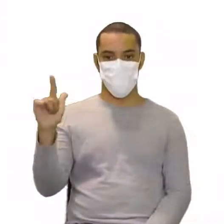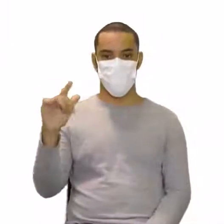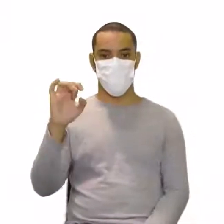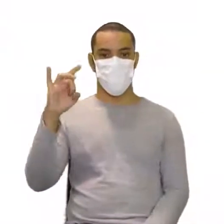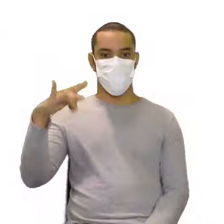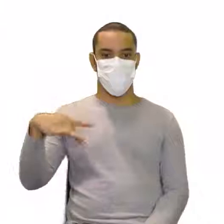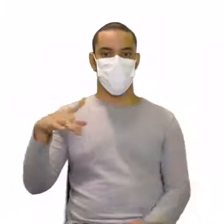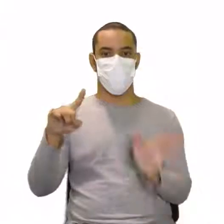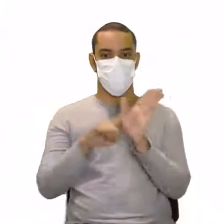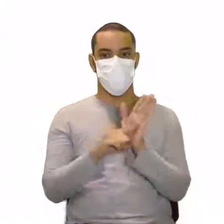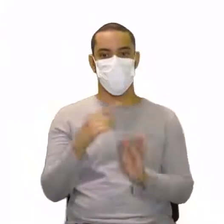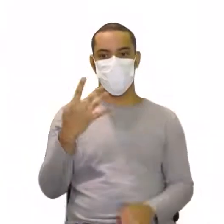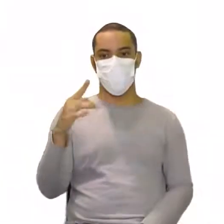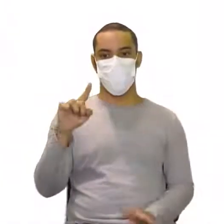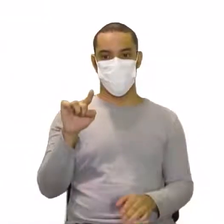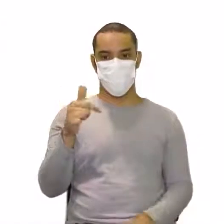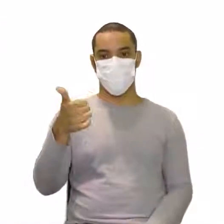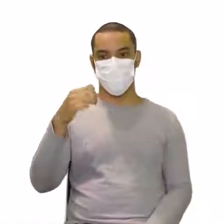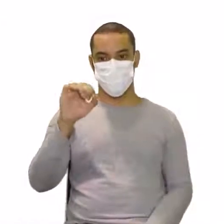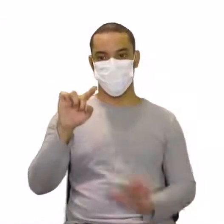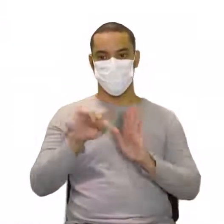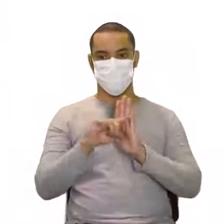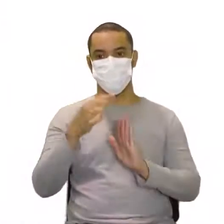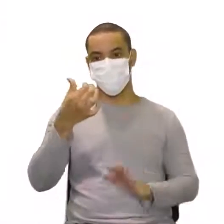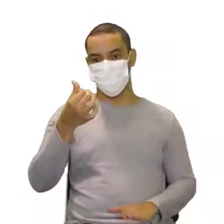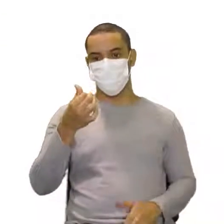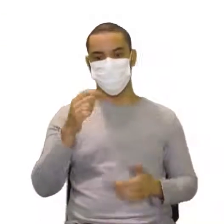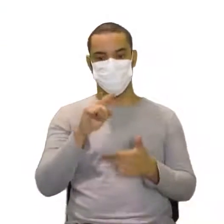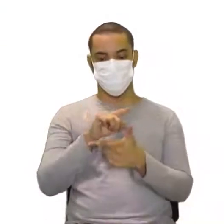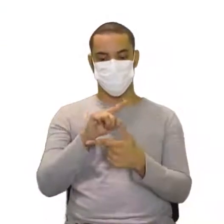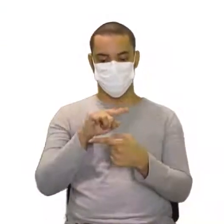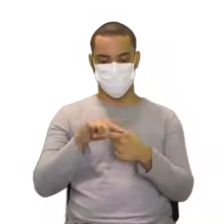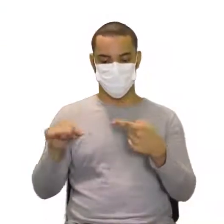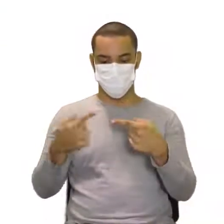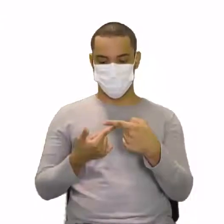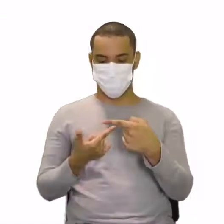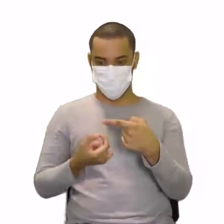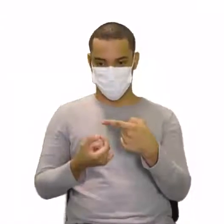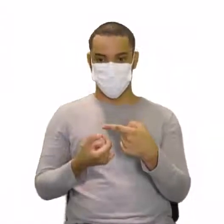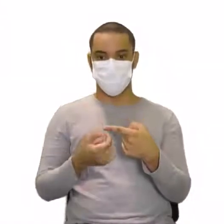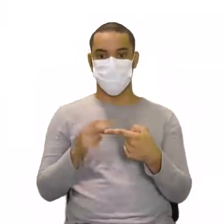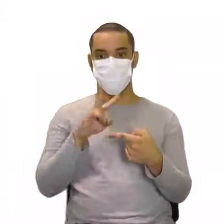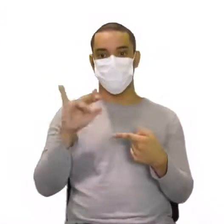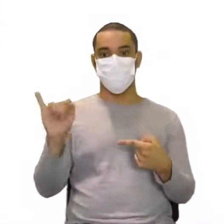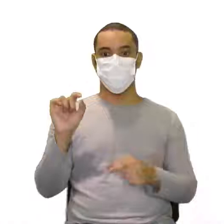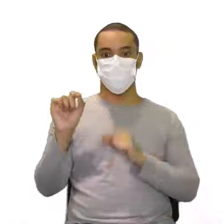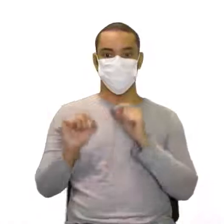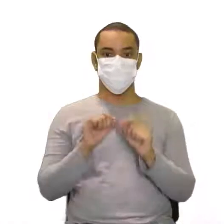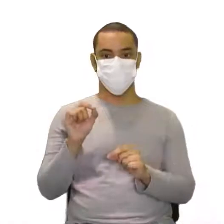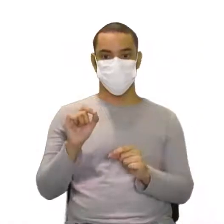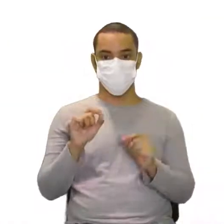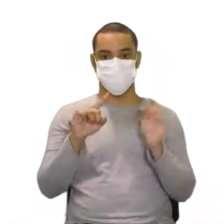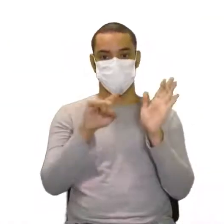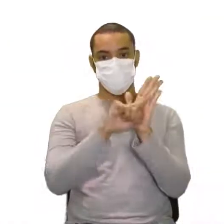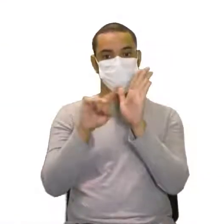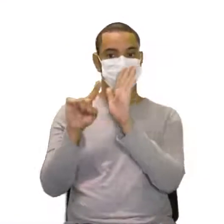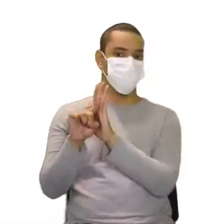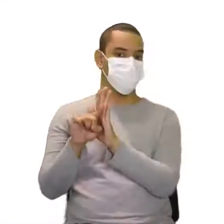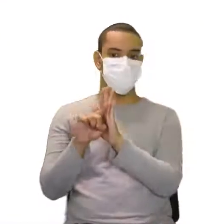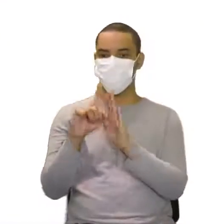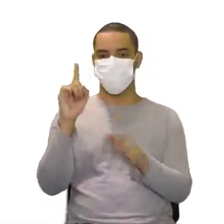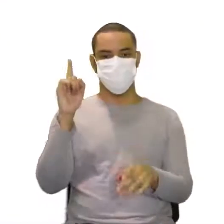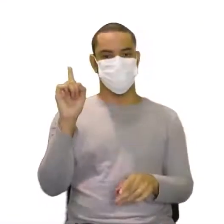aí, menos 4 vezes 10 a menos 6 dividido para 20. Você vai eliminar o negativo com o negativo,